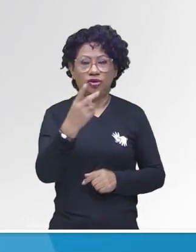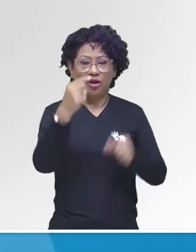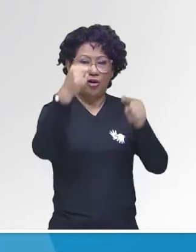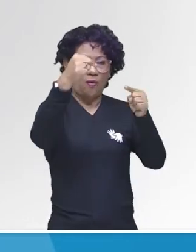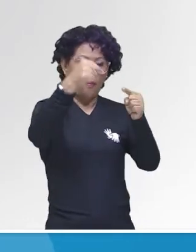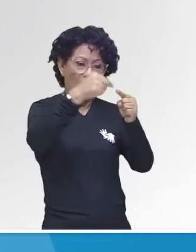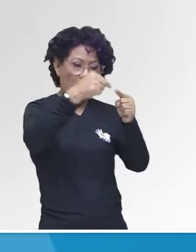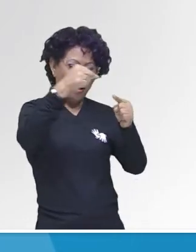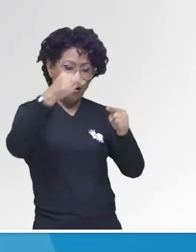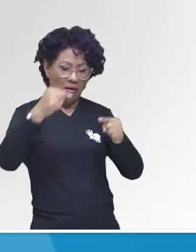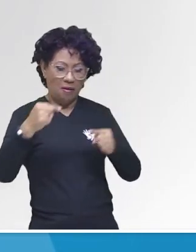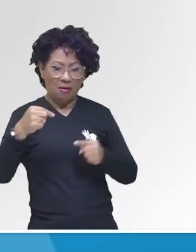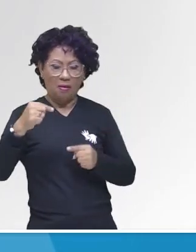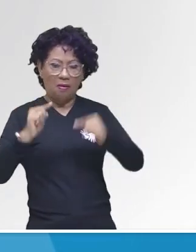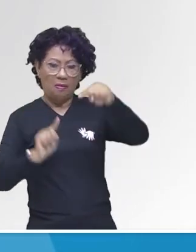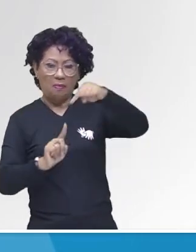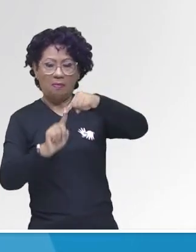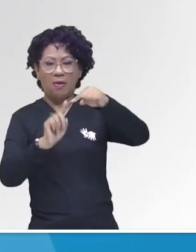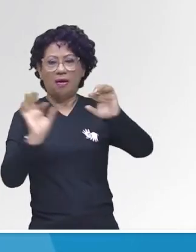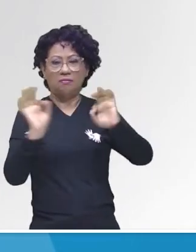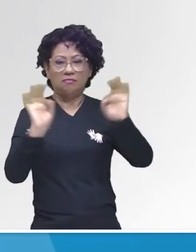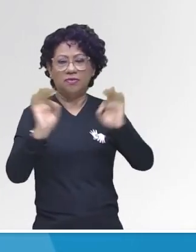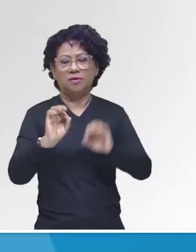estão alinhados, ok?